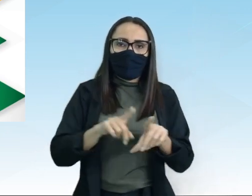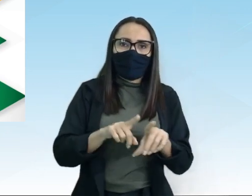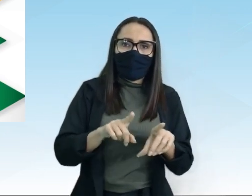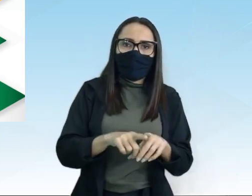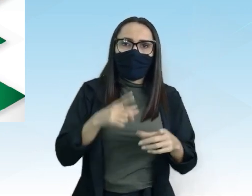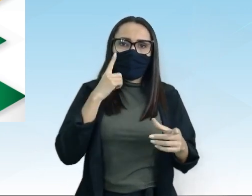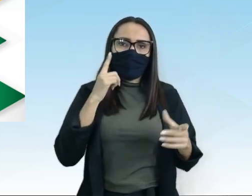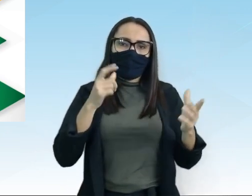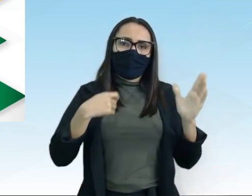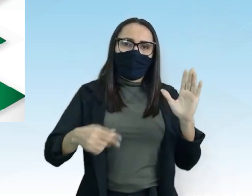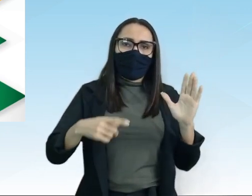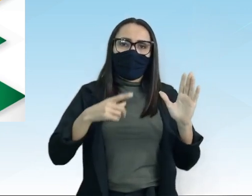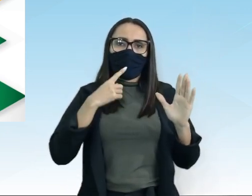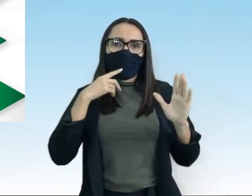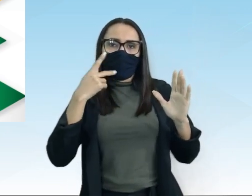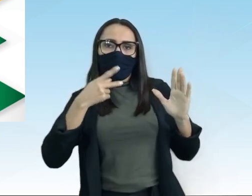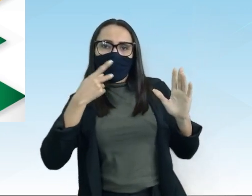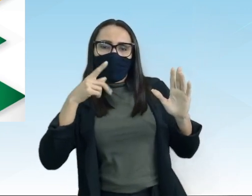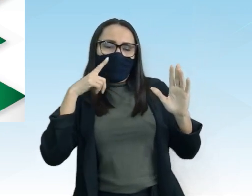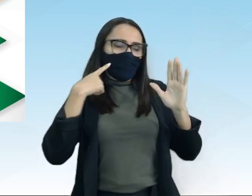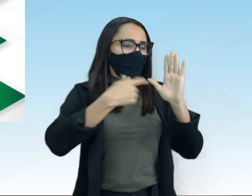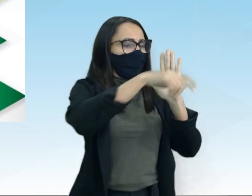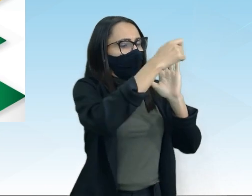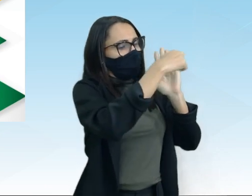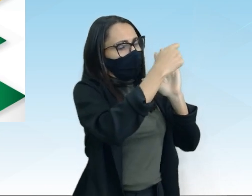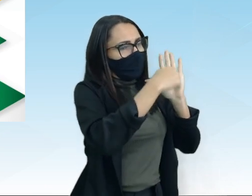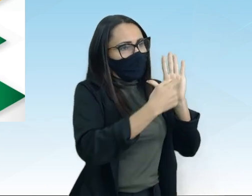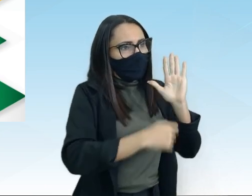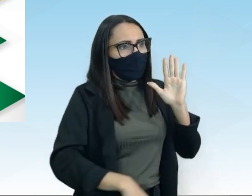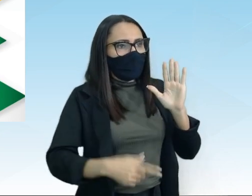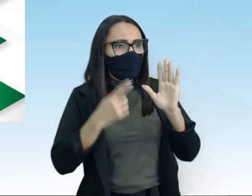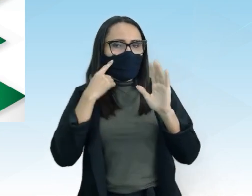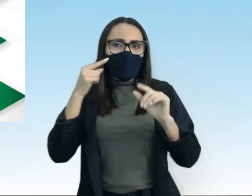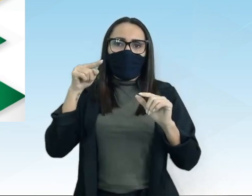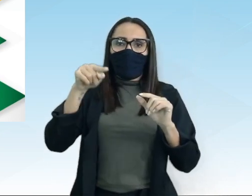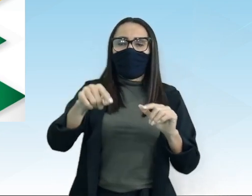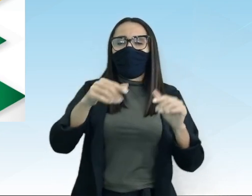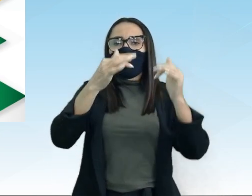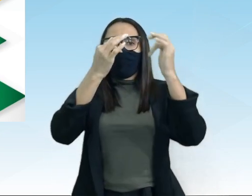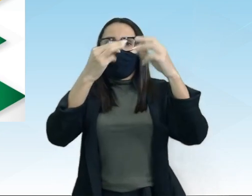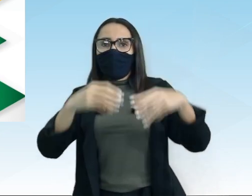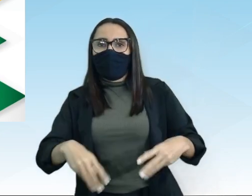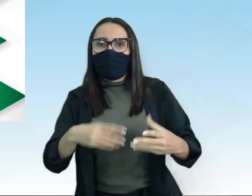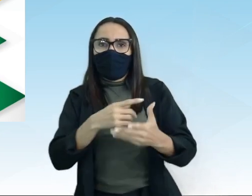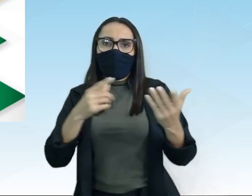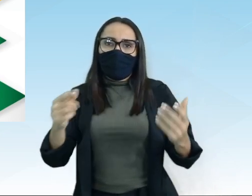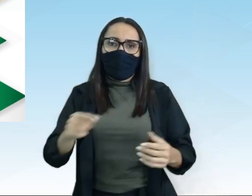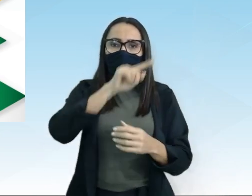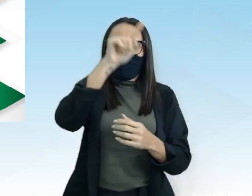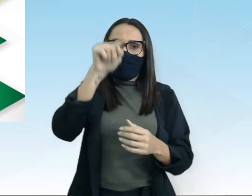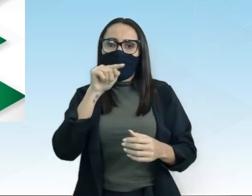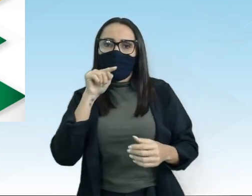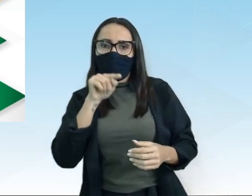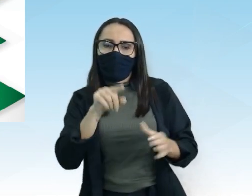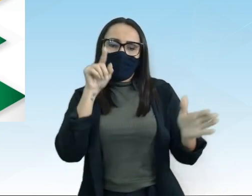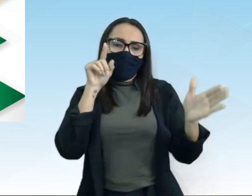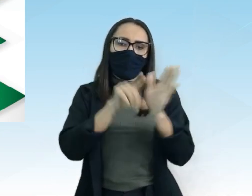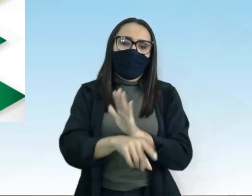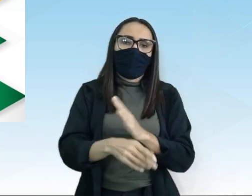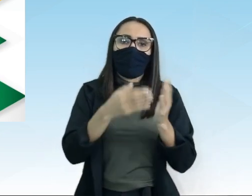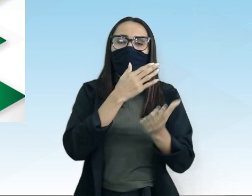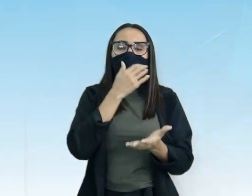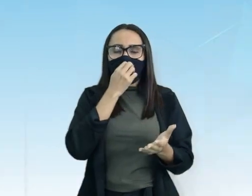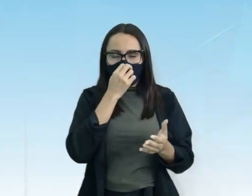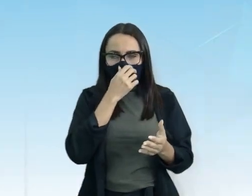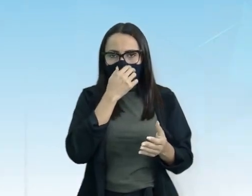língua escrita, o ponto final, né, o encerrar, a exclamação, a interrogação, tudo isso